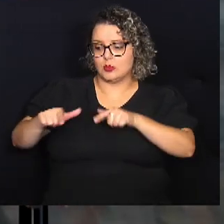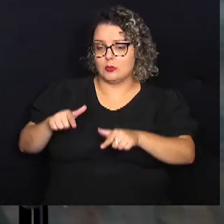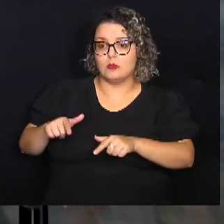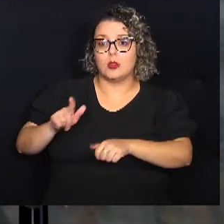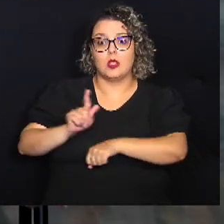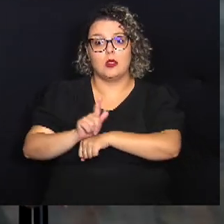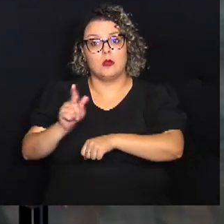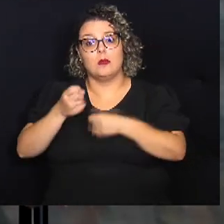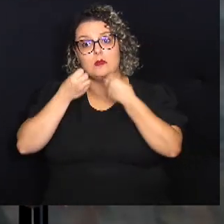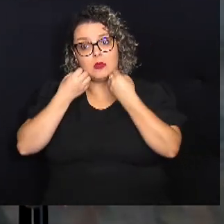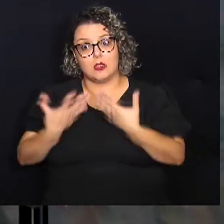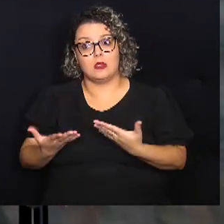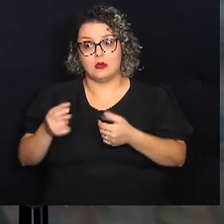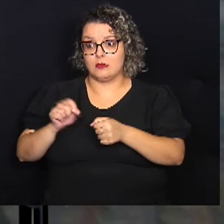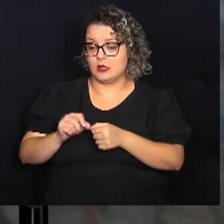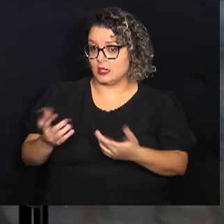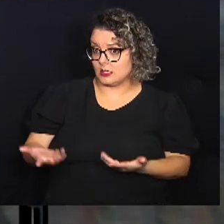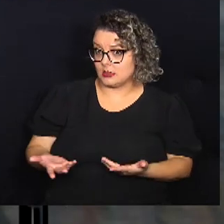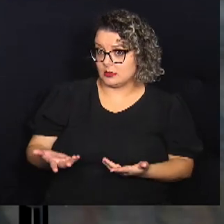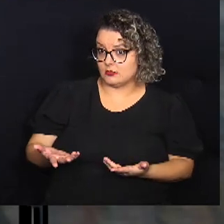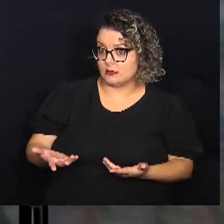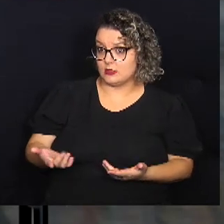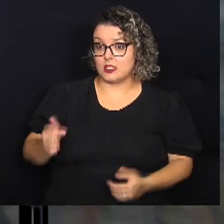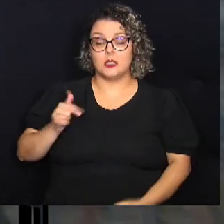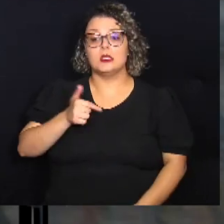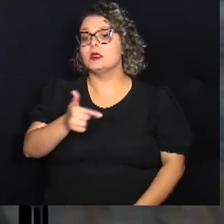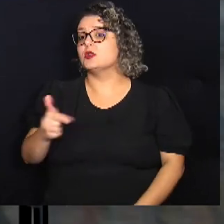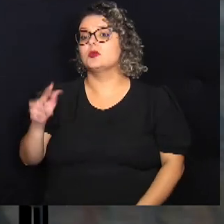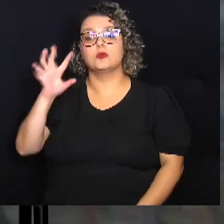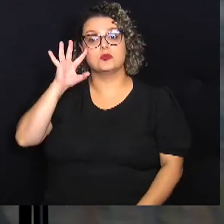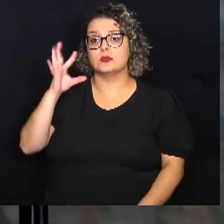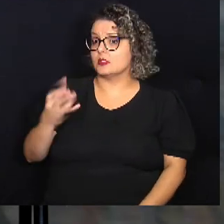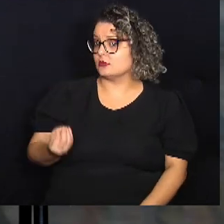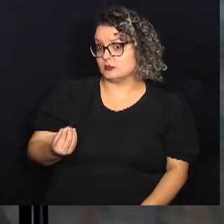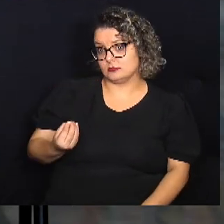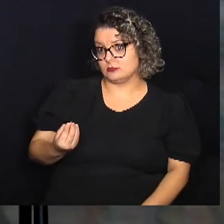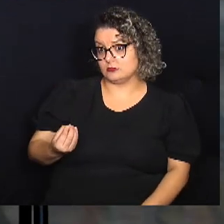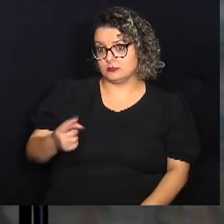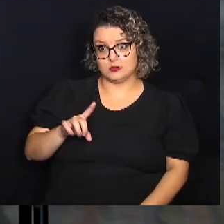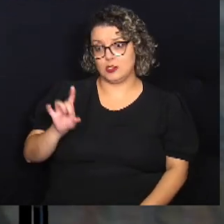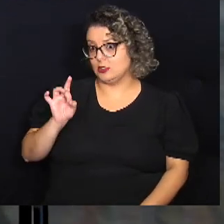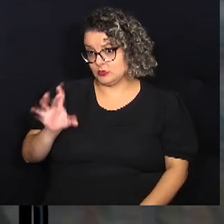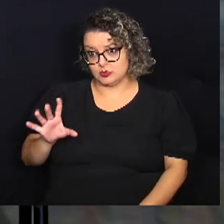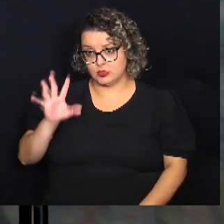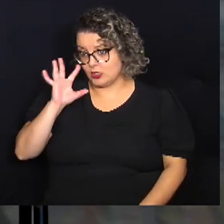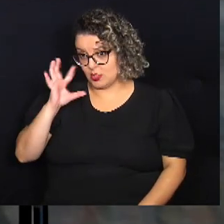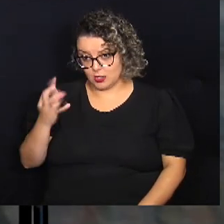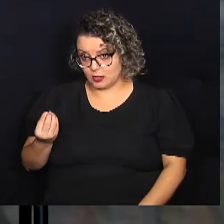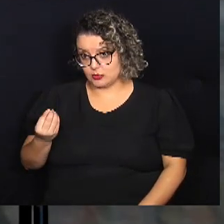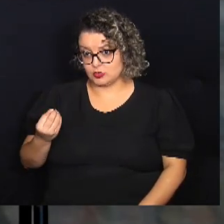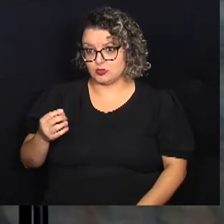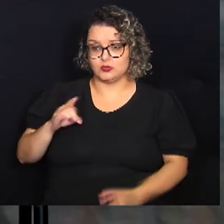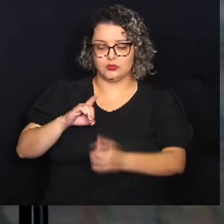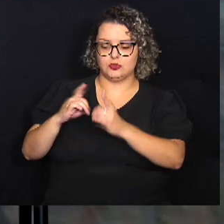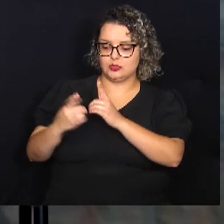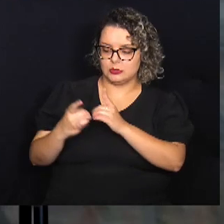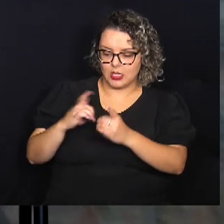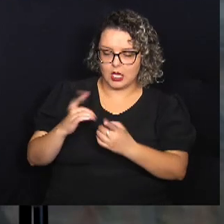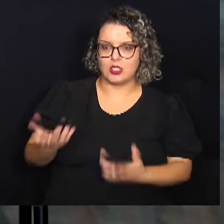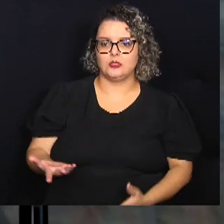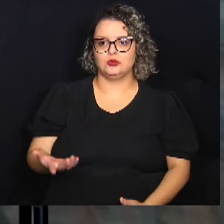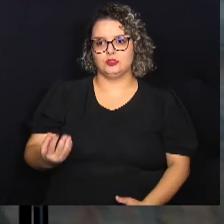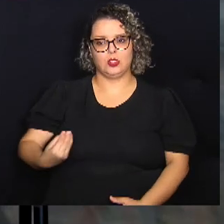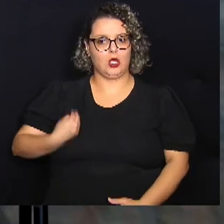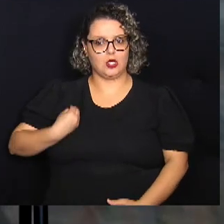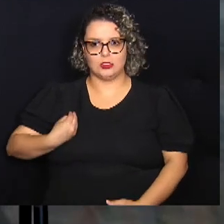bem feita e ele não ter conhecimento, não só do conhecimento didático, da vida